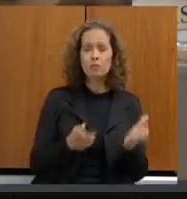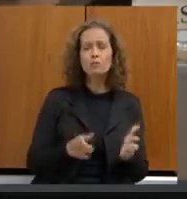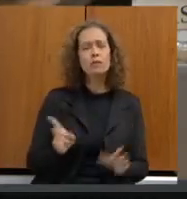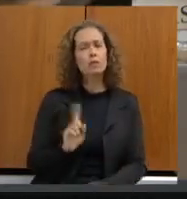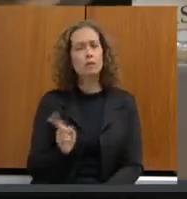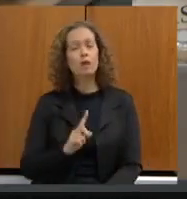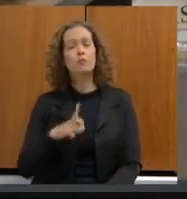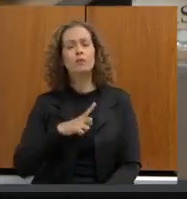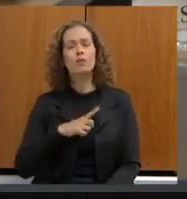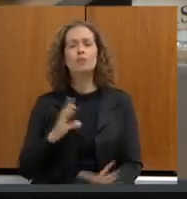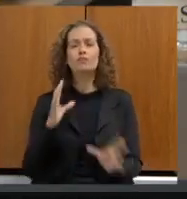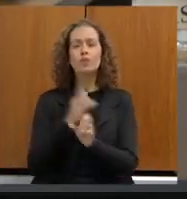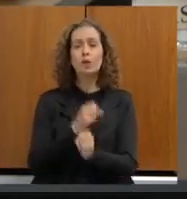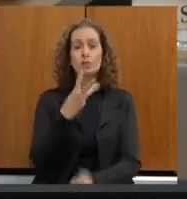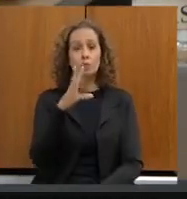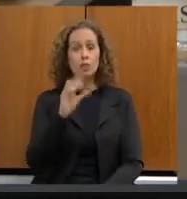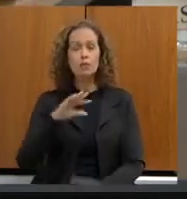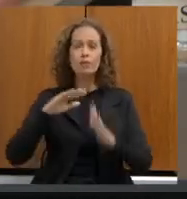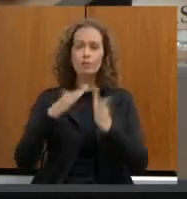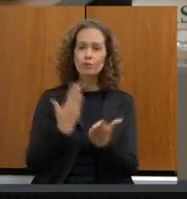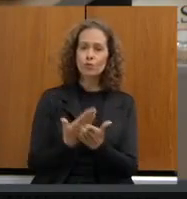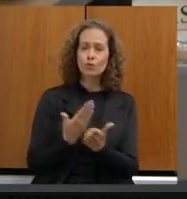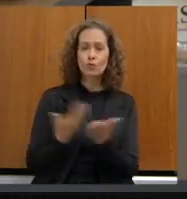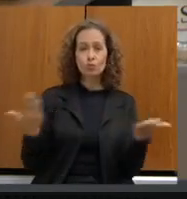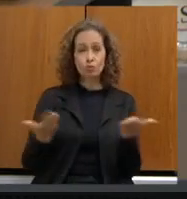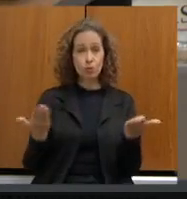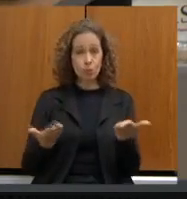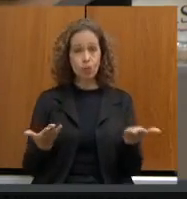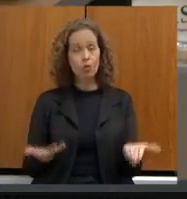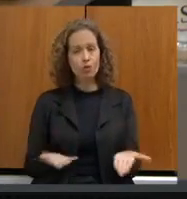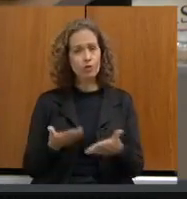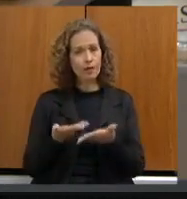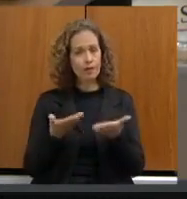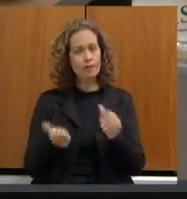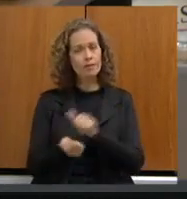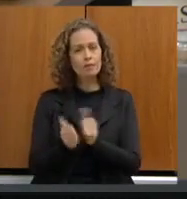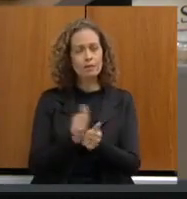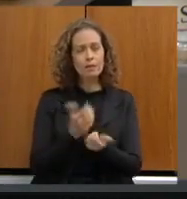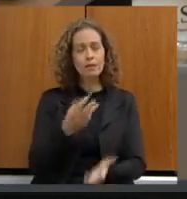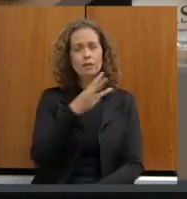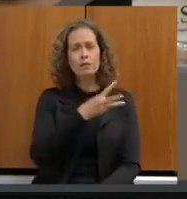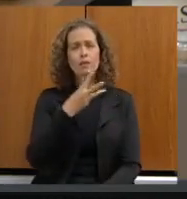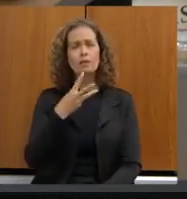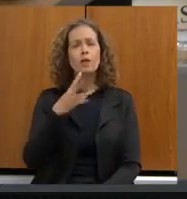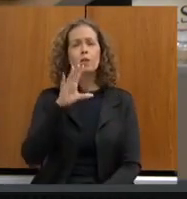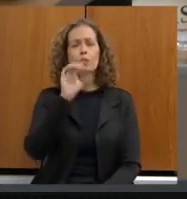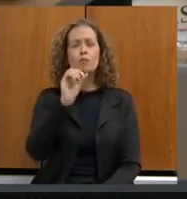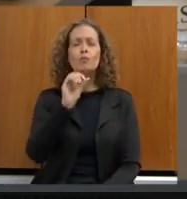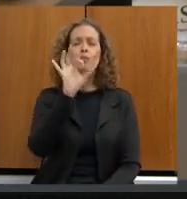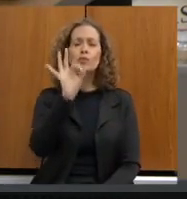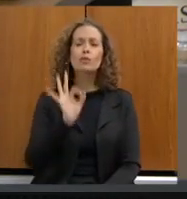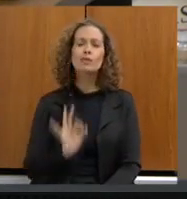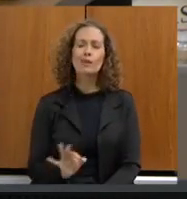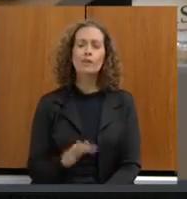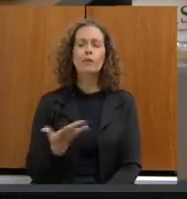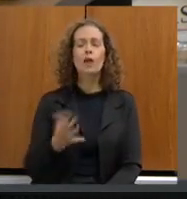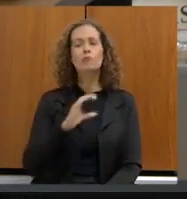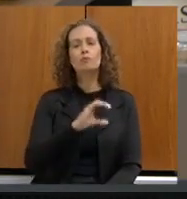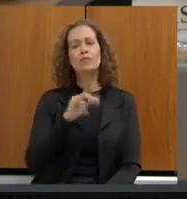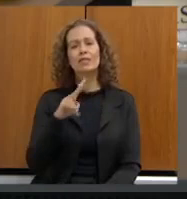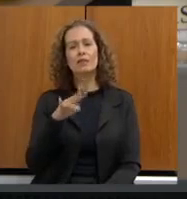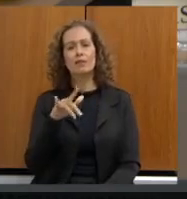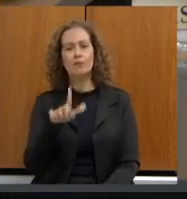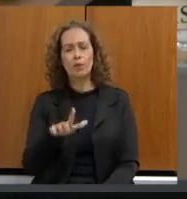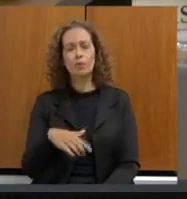30 colégio e esses colégios tem essa composição aí 33% são dependentes de de serviços o índice